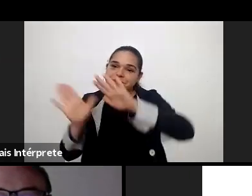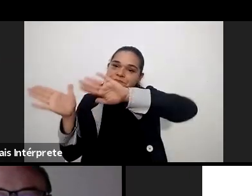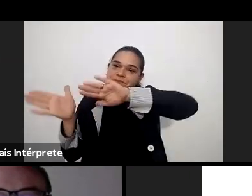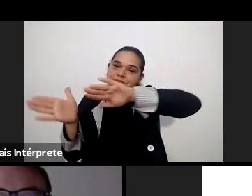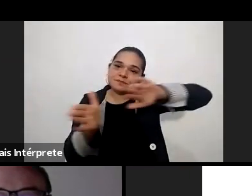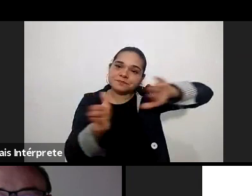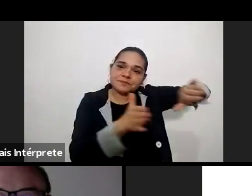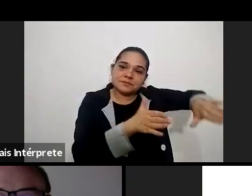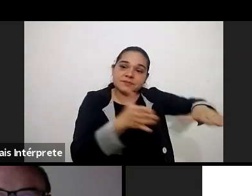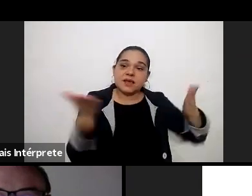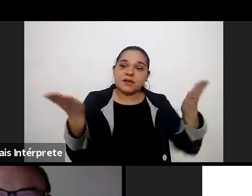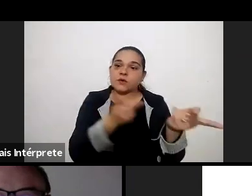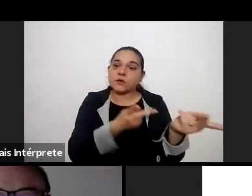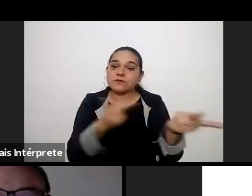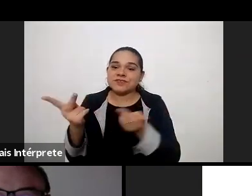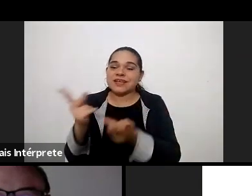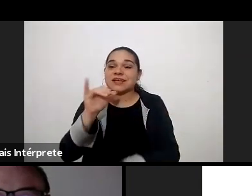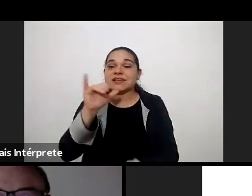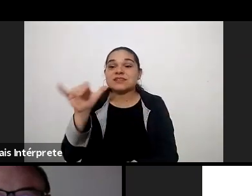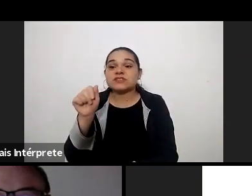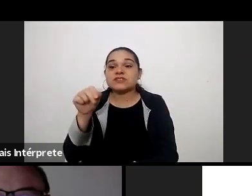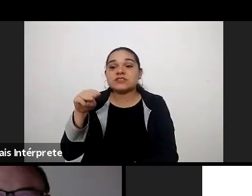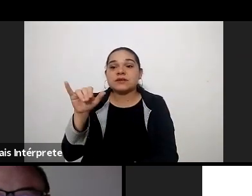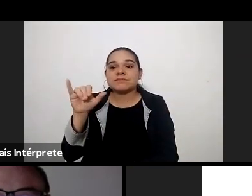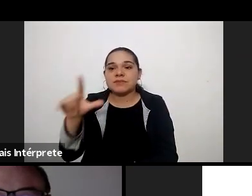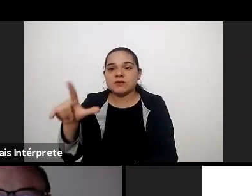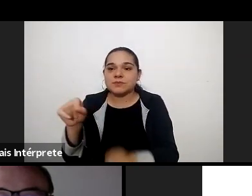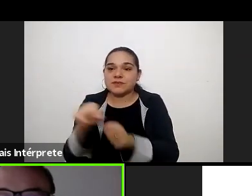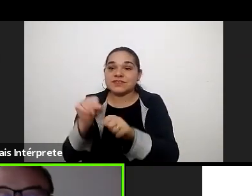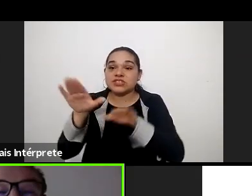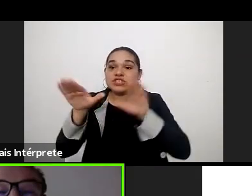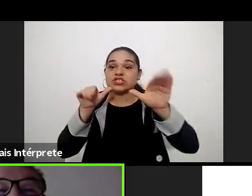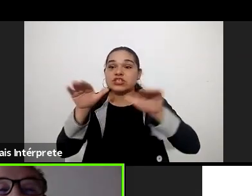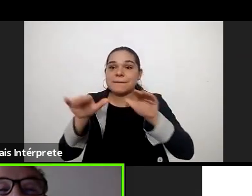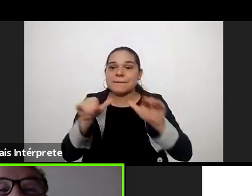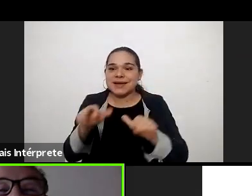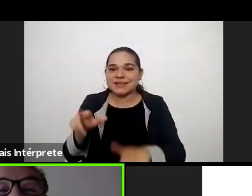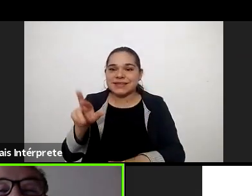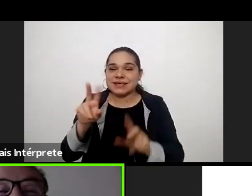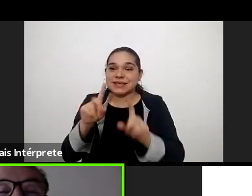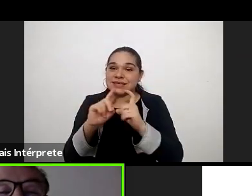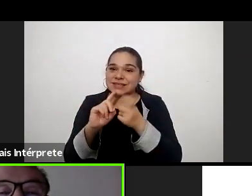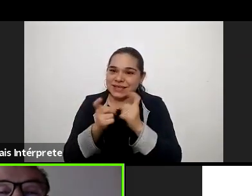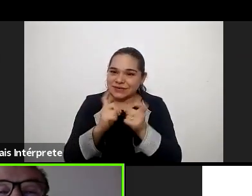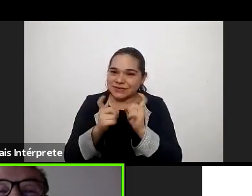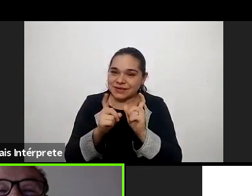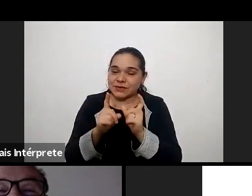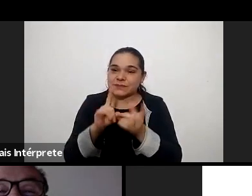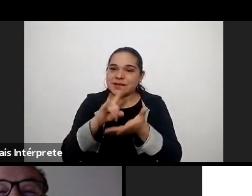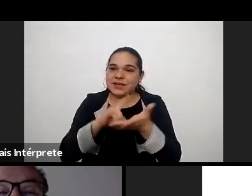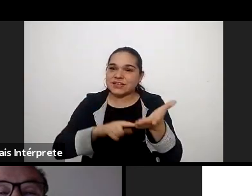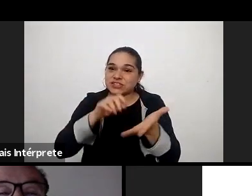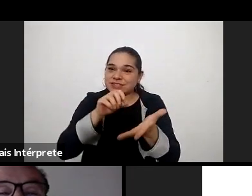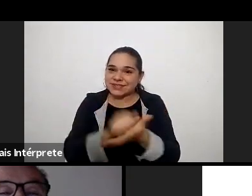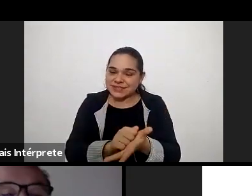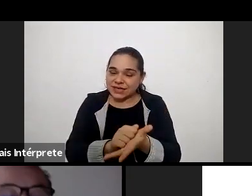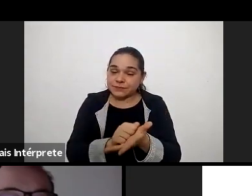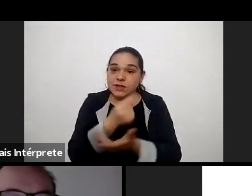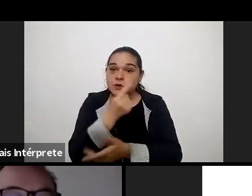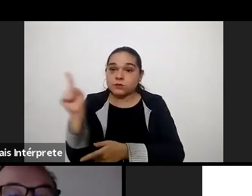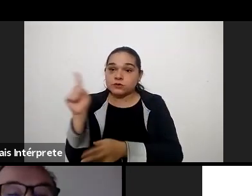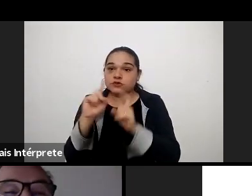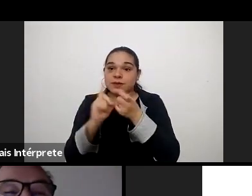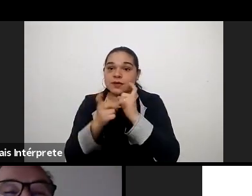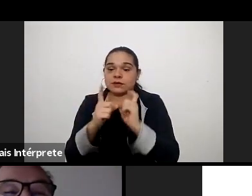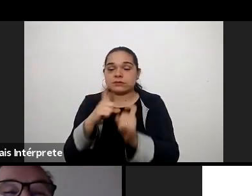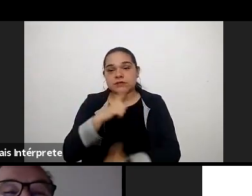fazer a chamada da reunião é para deixar registrado na última reunião teve gente